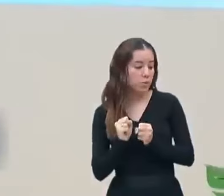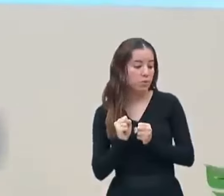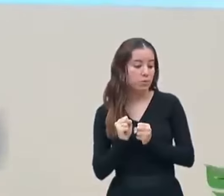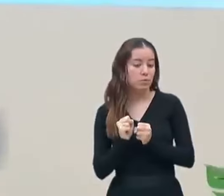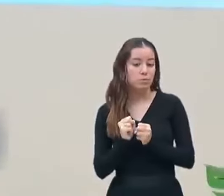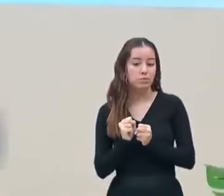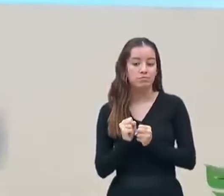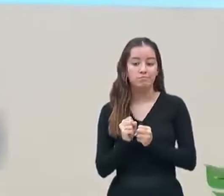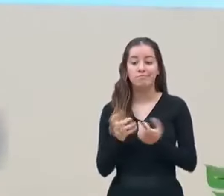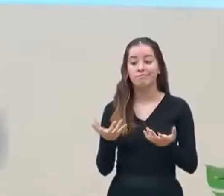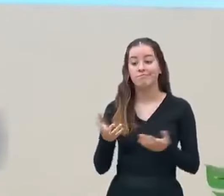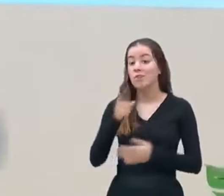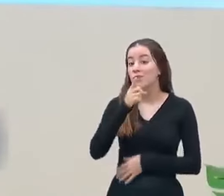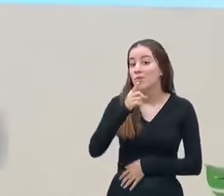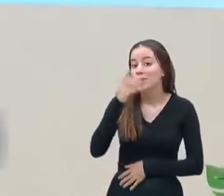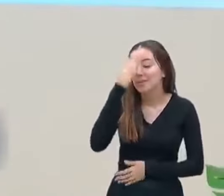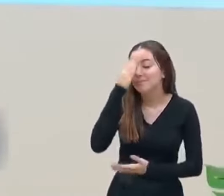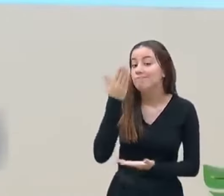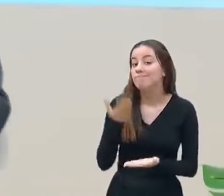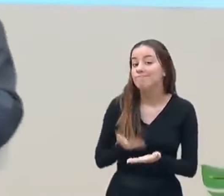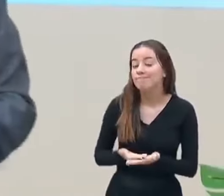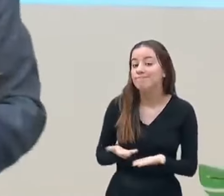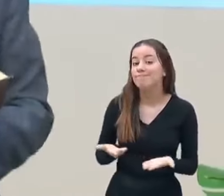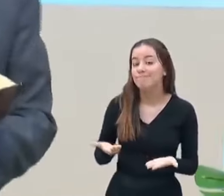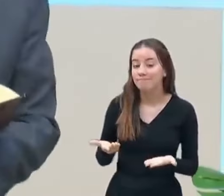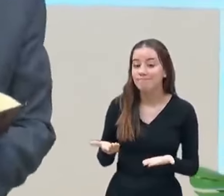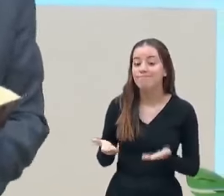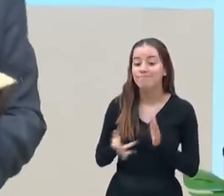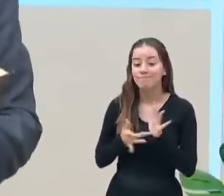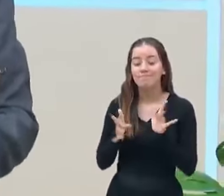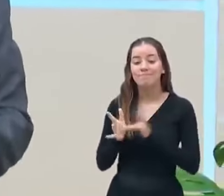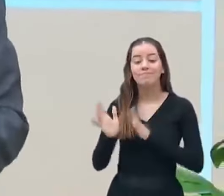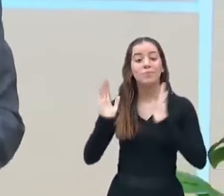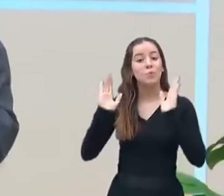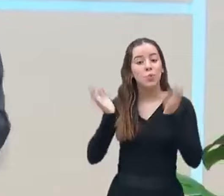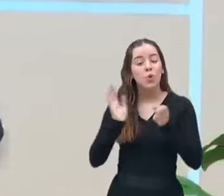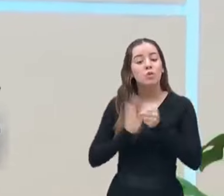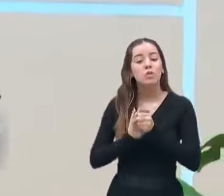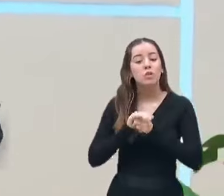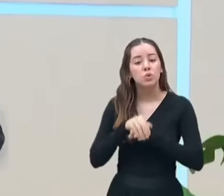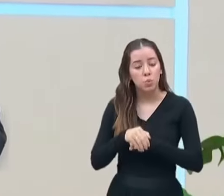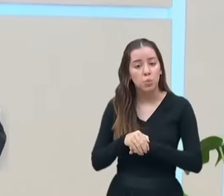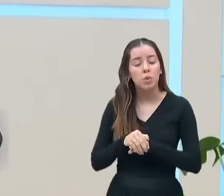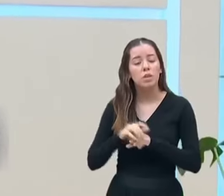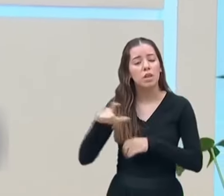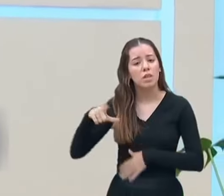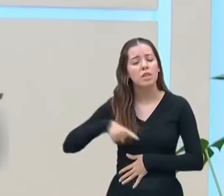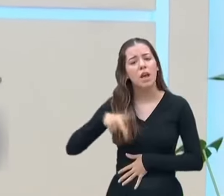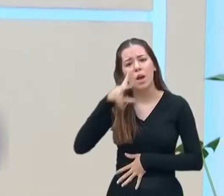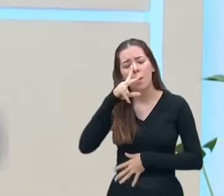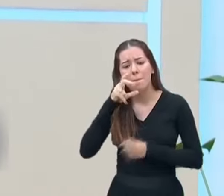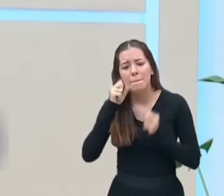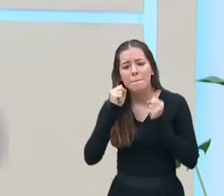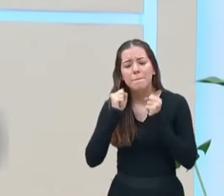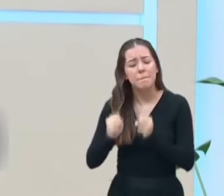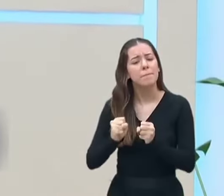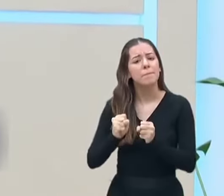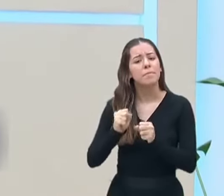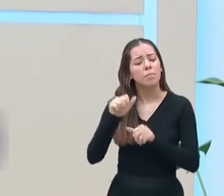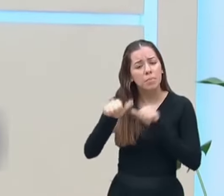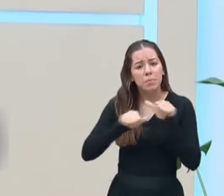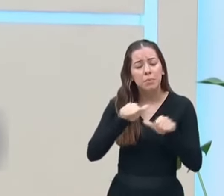Aleluia. Você crê que Jeová, nesta noite, tem poder para arrancar você